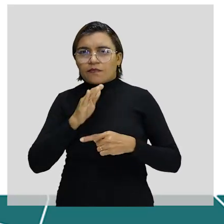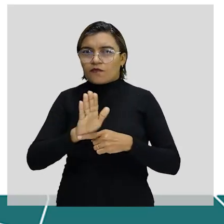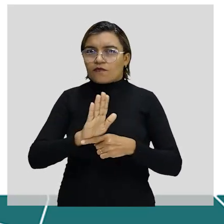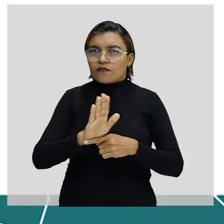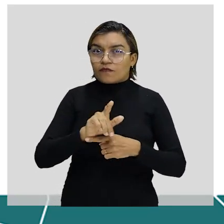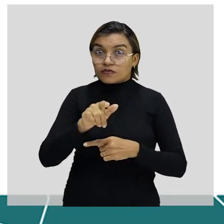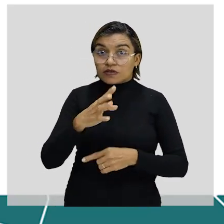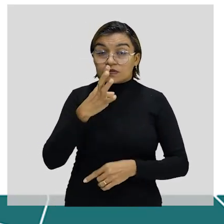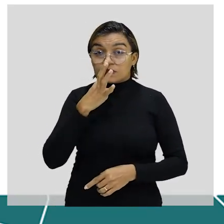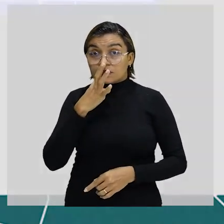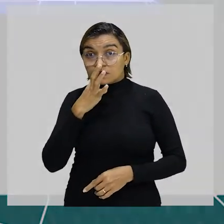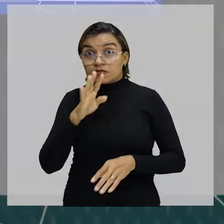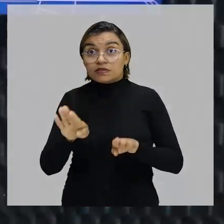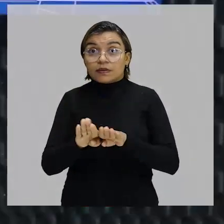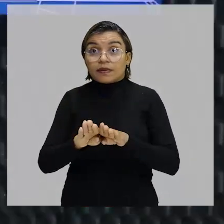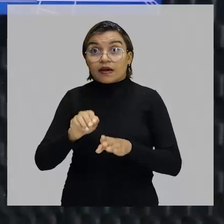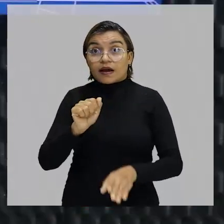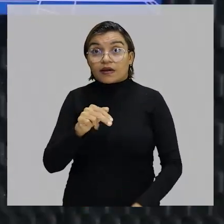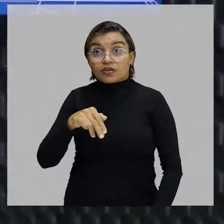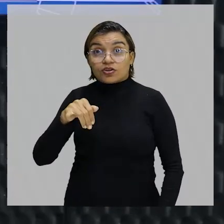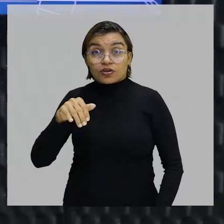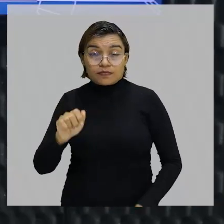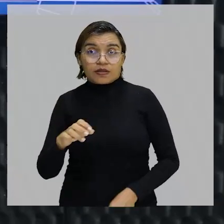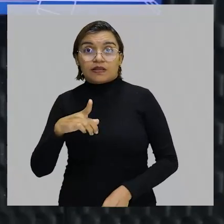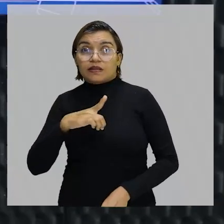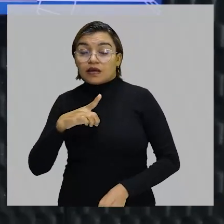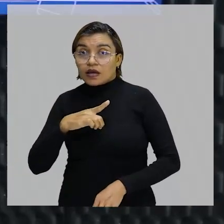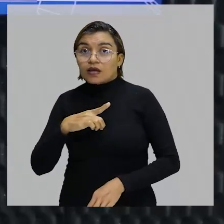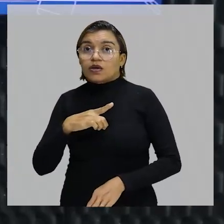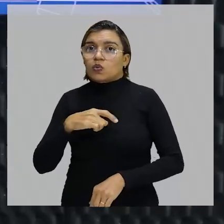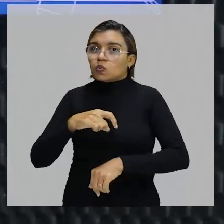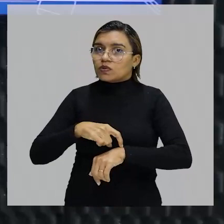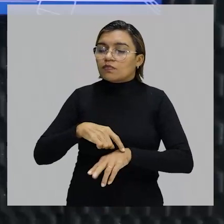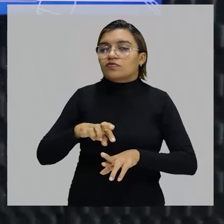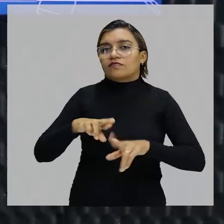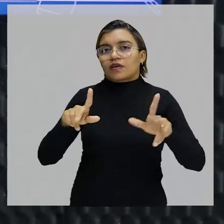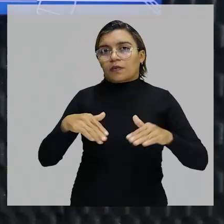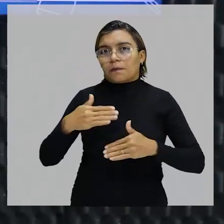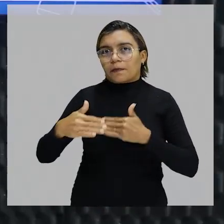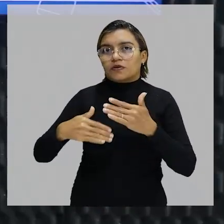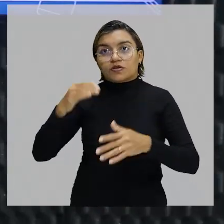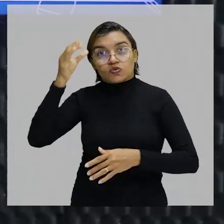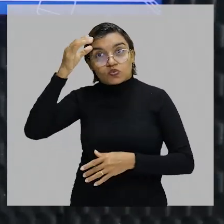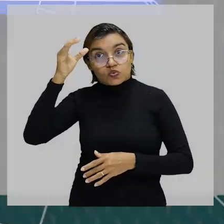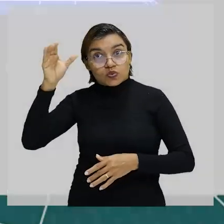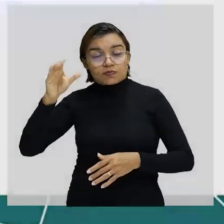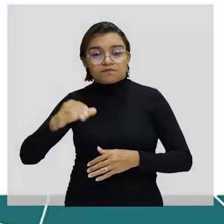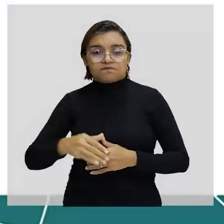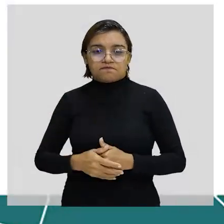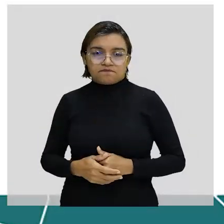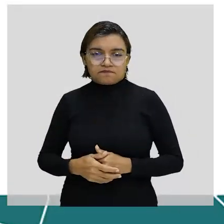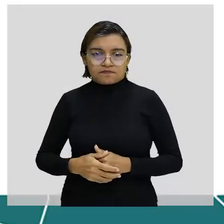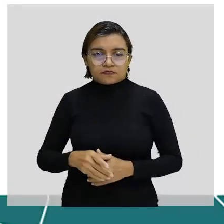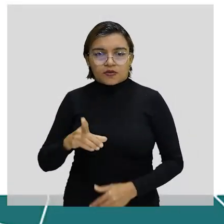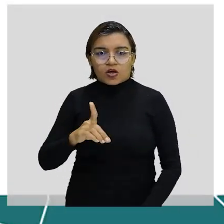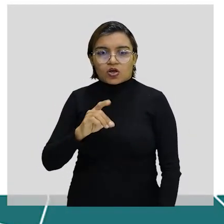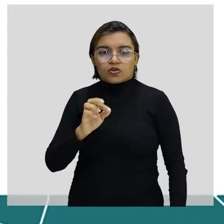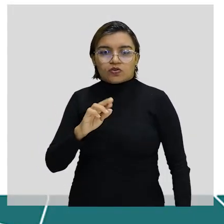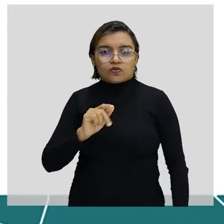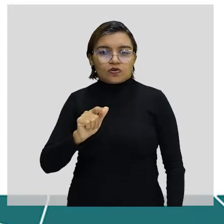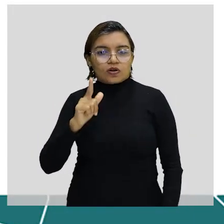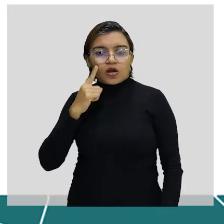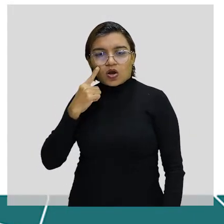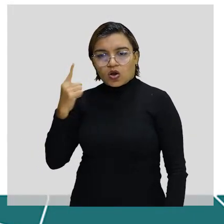animes chineses. Eles têm um ritmo diferente, eles têm um tempo diferente, até porque é um processo cultural, certo? A Dora Longo Bahia